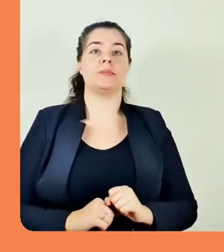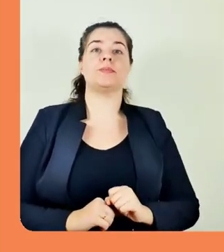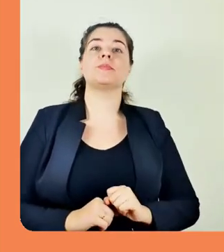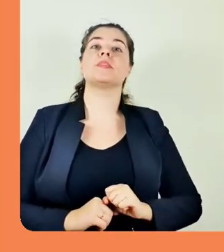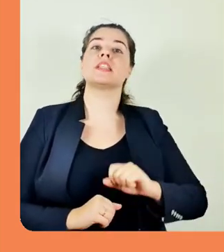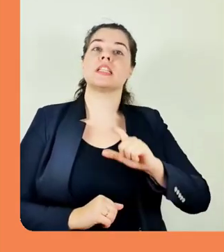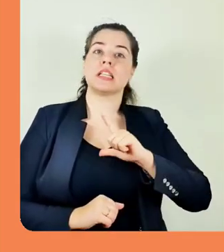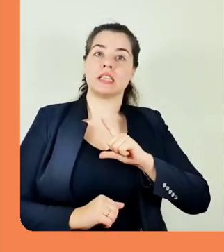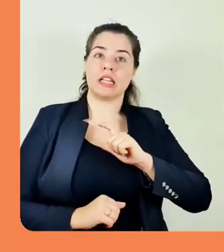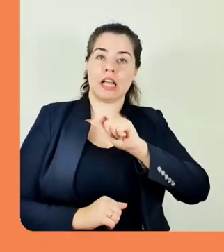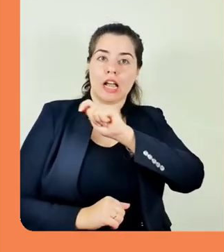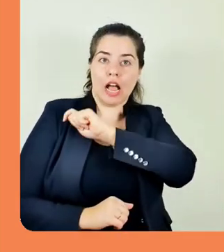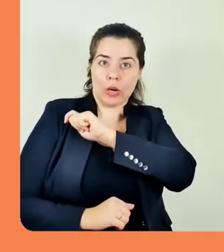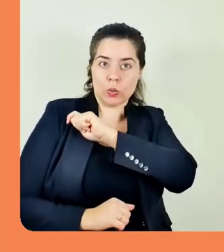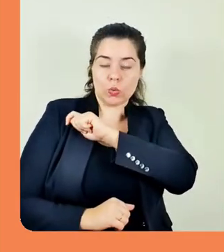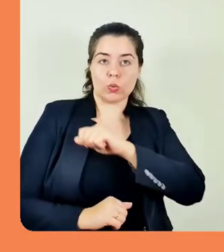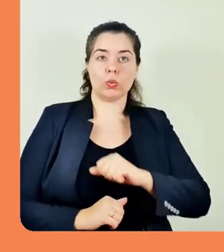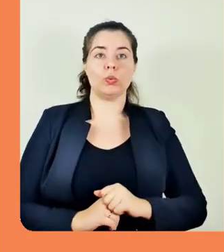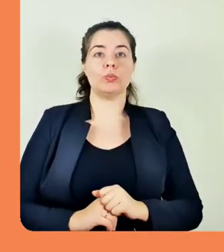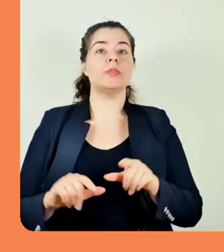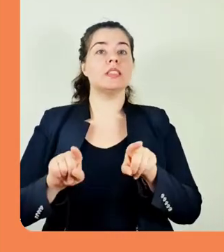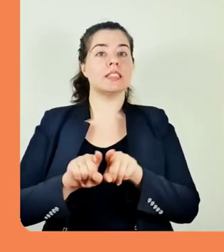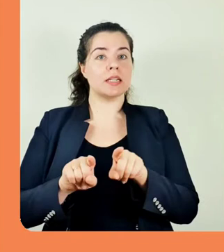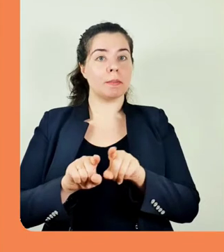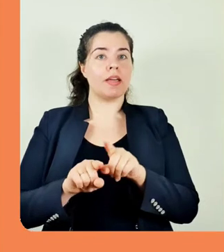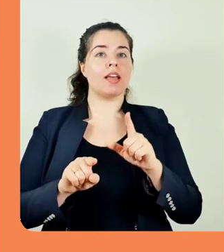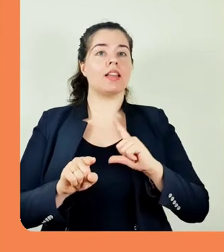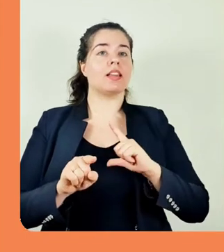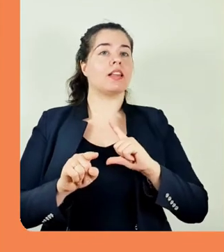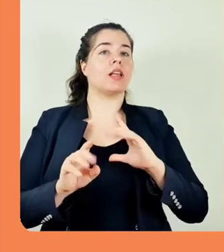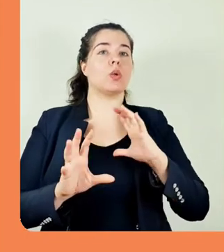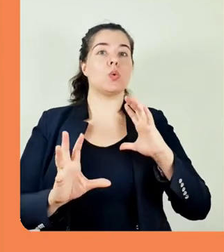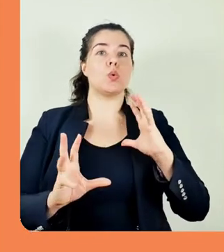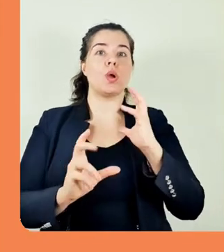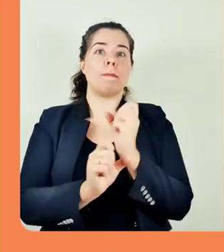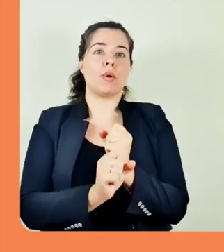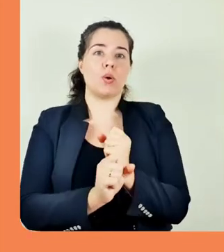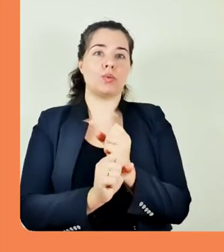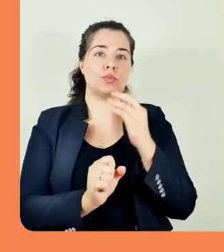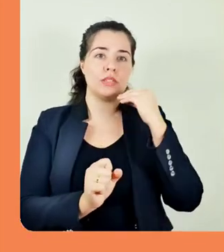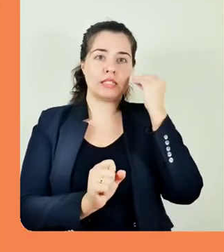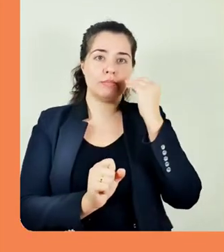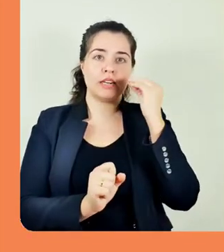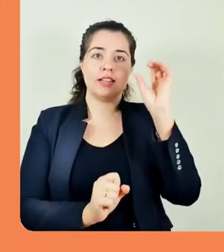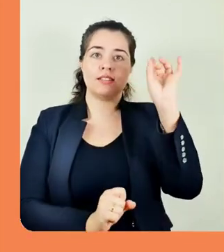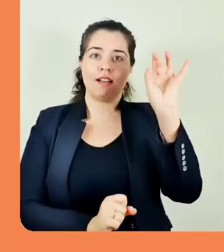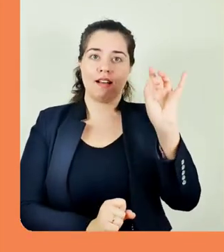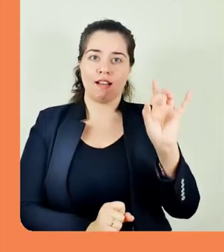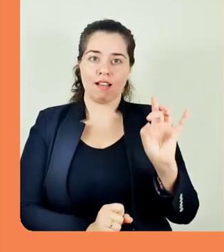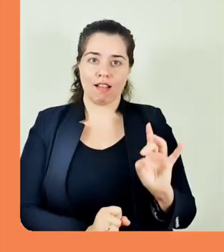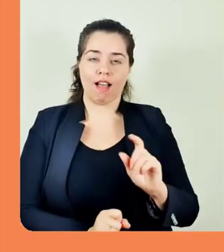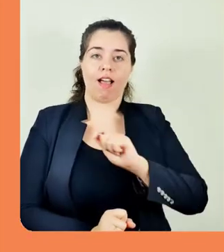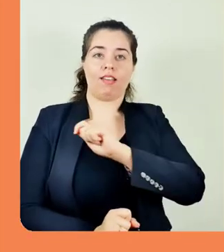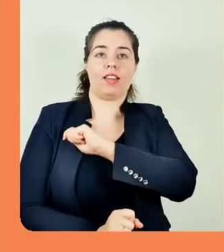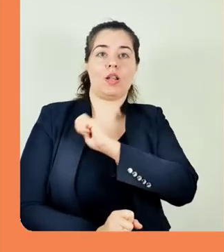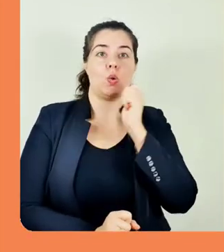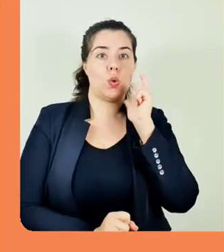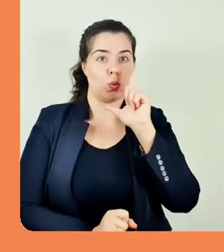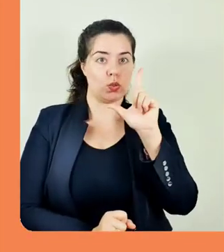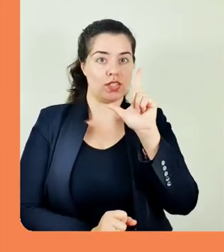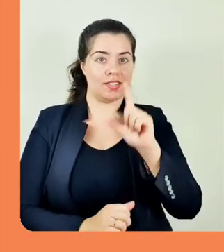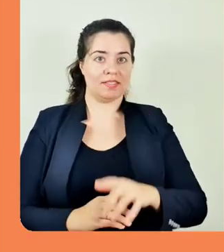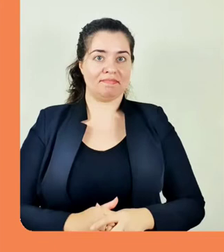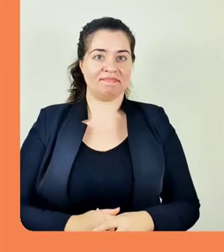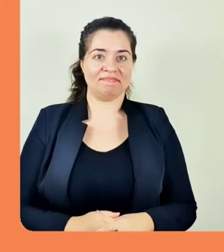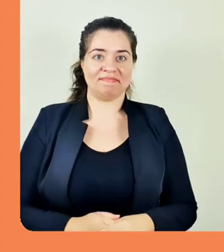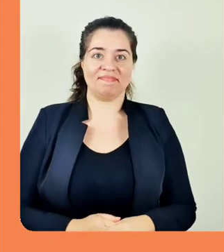como os seus alunos estão lendo então aqui você tem a classificação os alunos e aqui o total